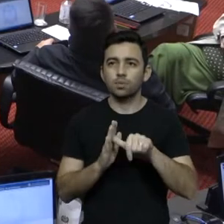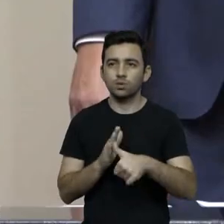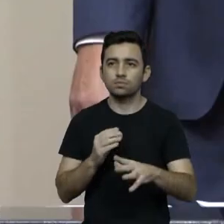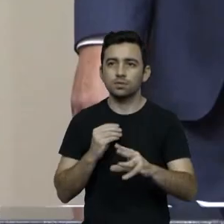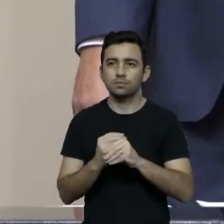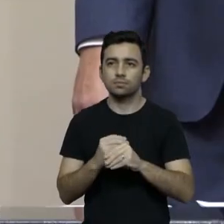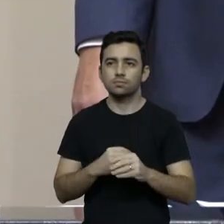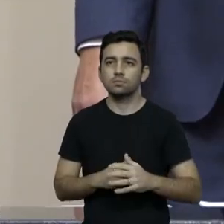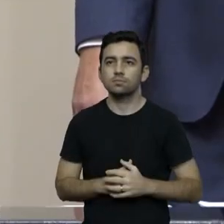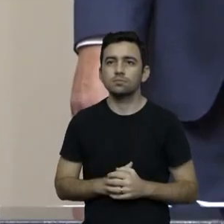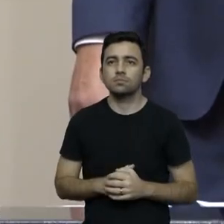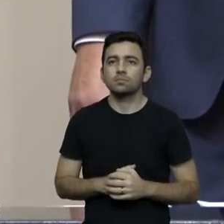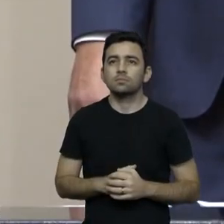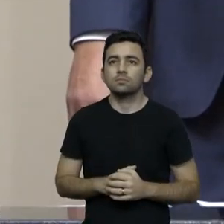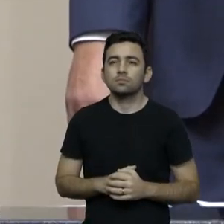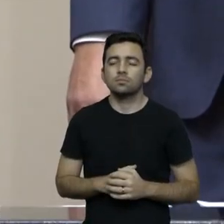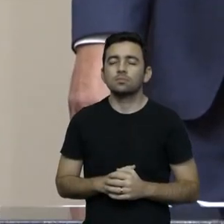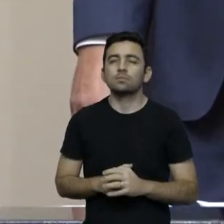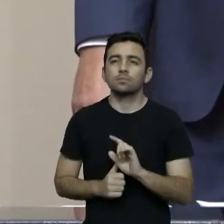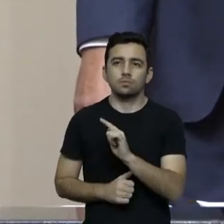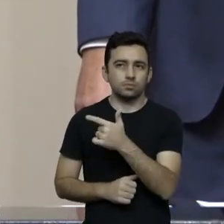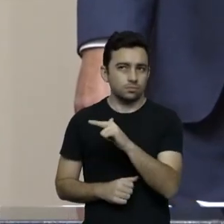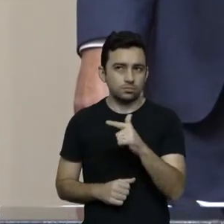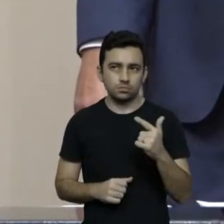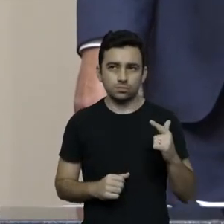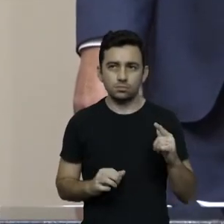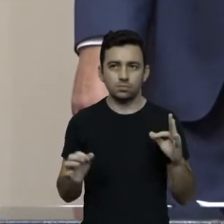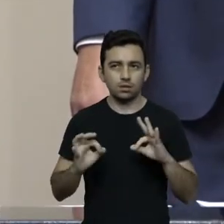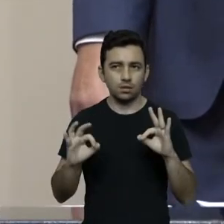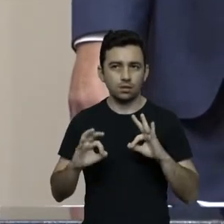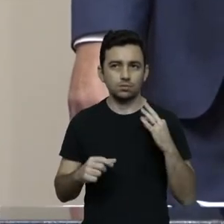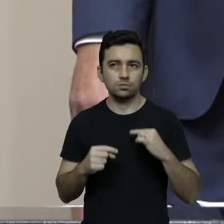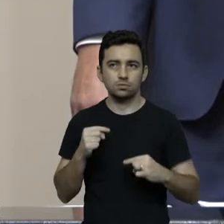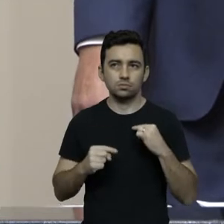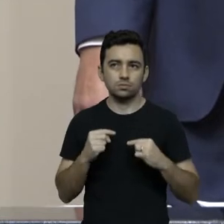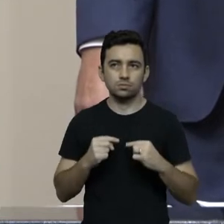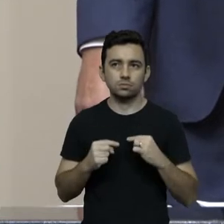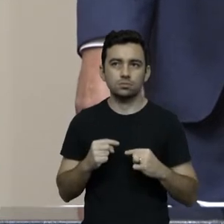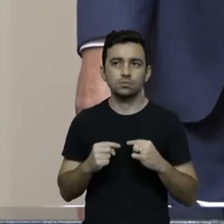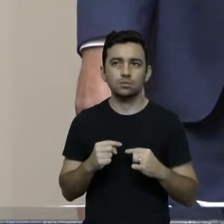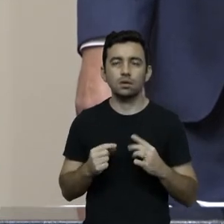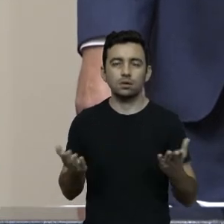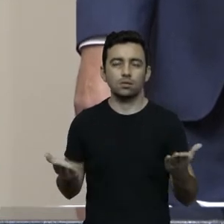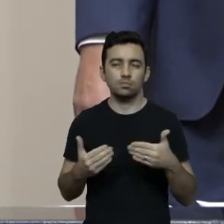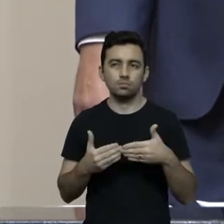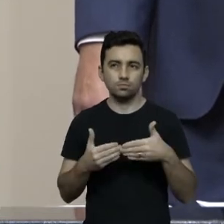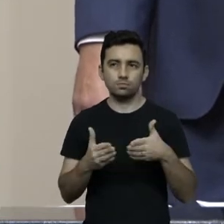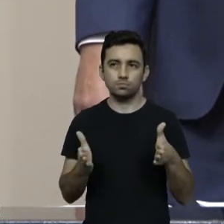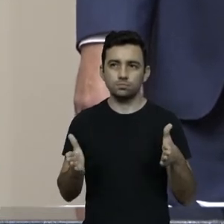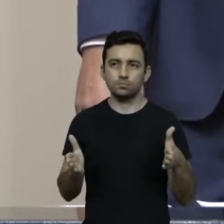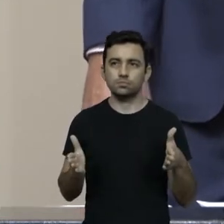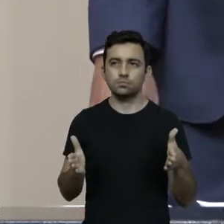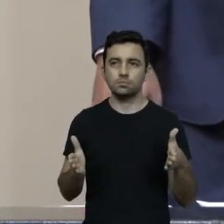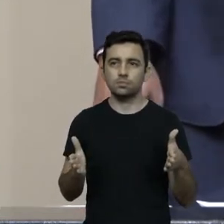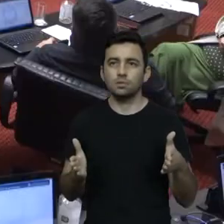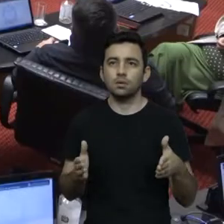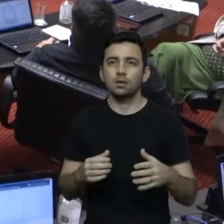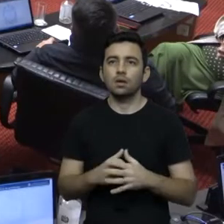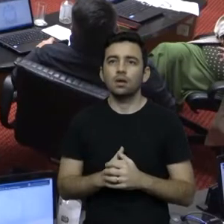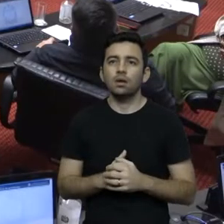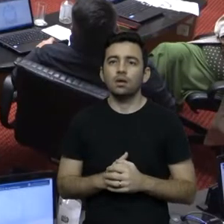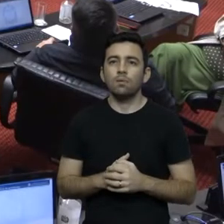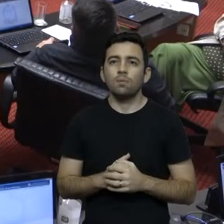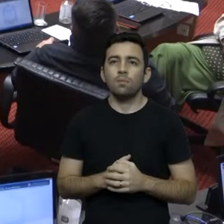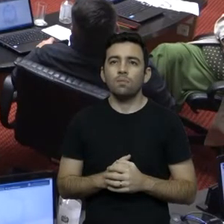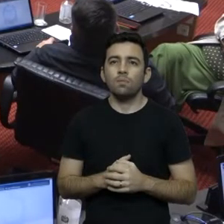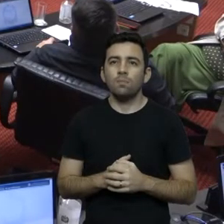mesmo não havendo uma venda mais Quem Queira discutir o determina a abertura do painel para poder nos